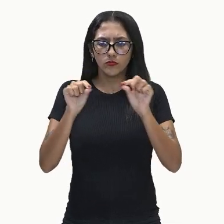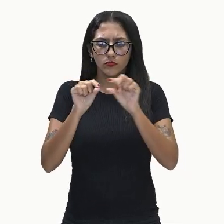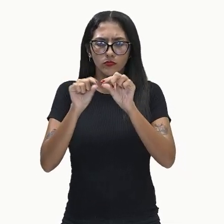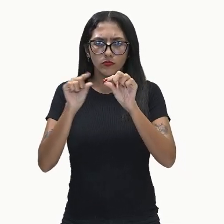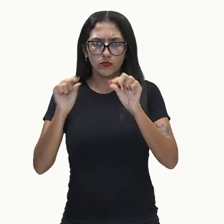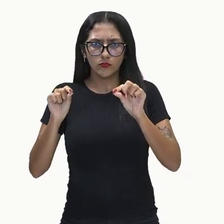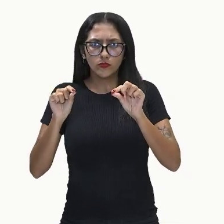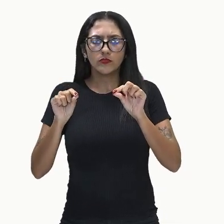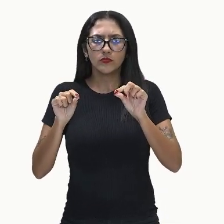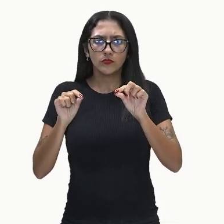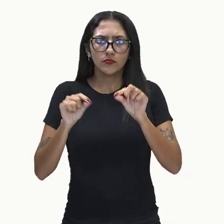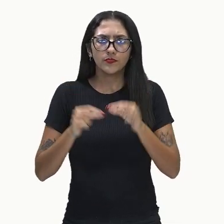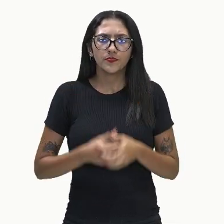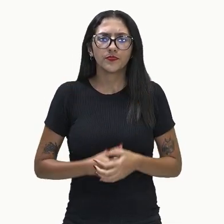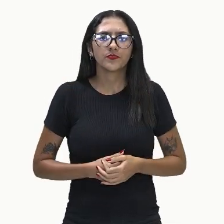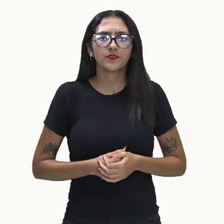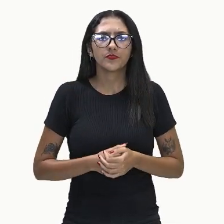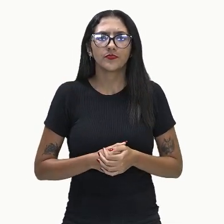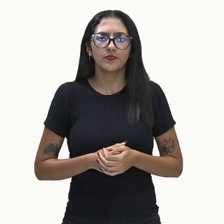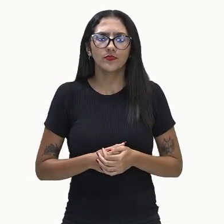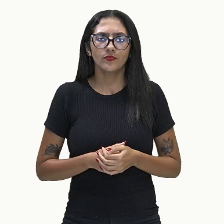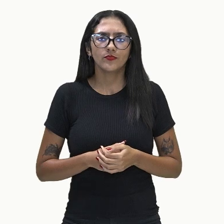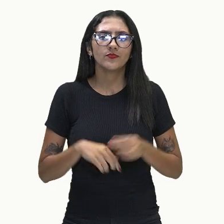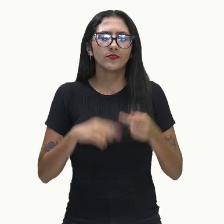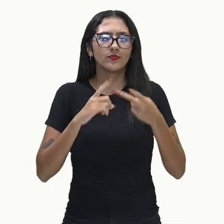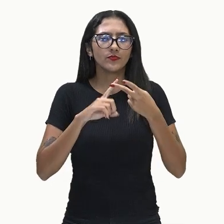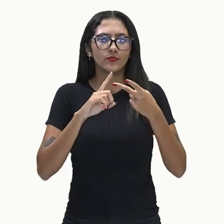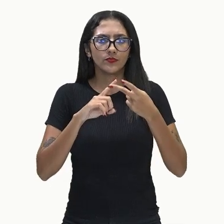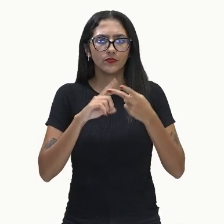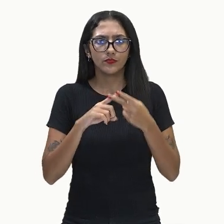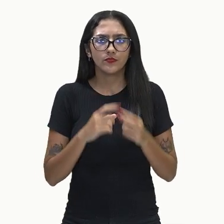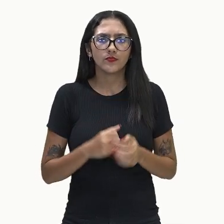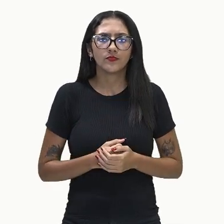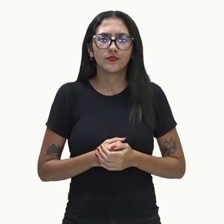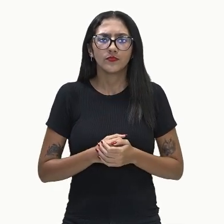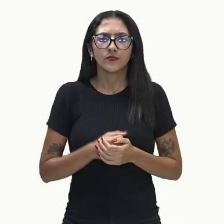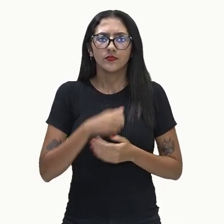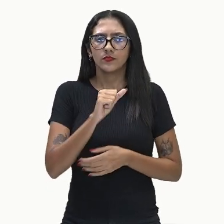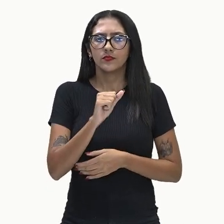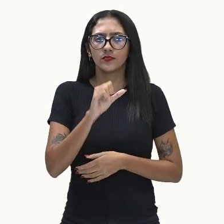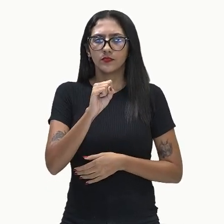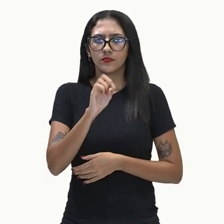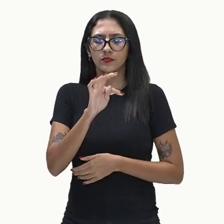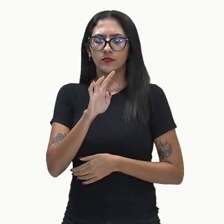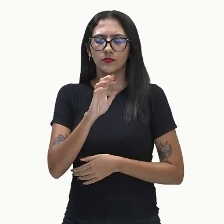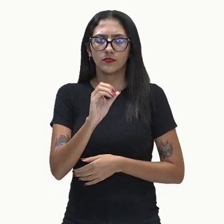nervoso periférico. Nós vamos ter os